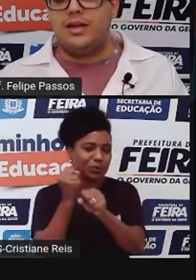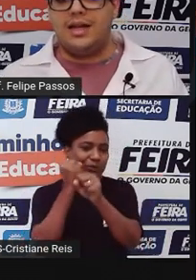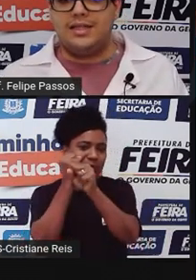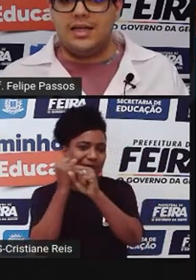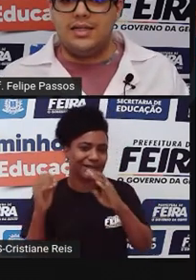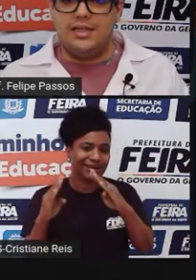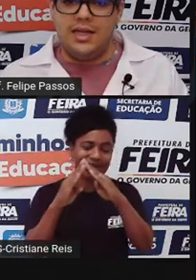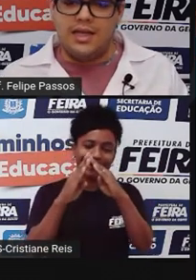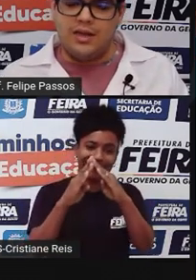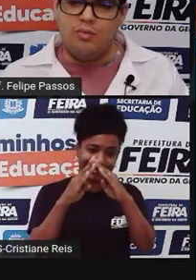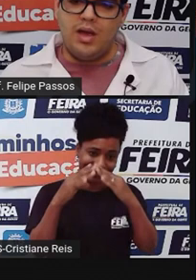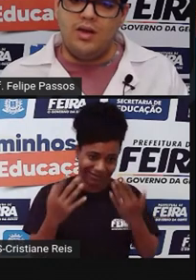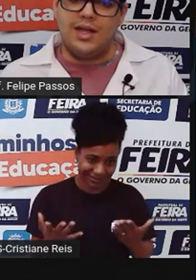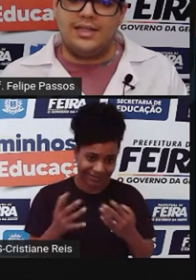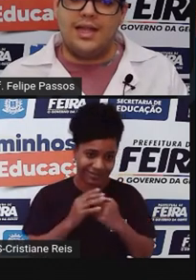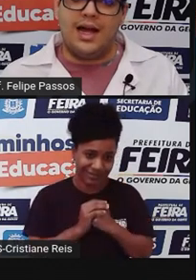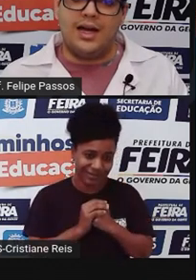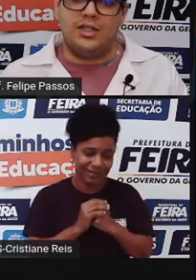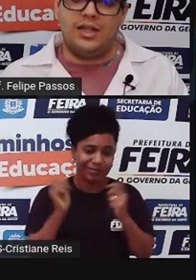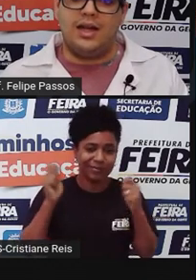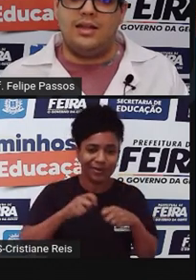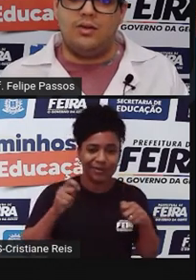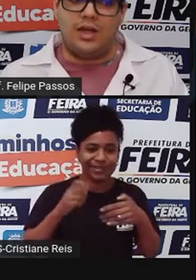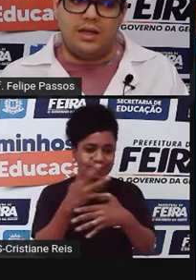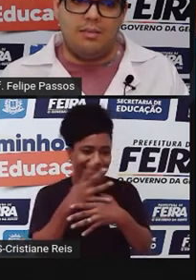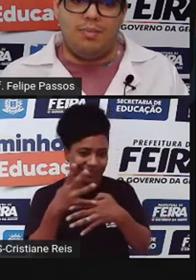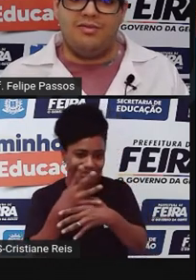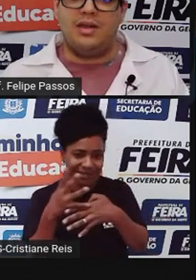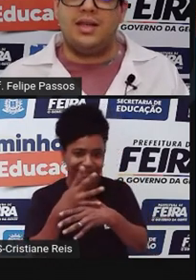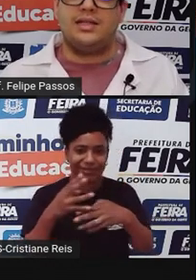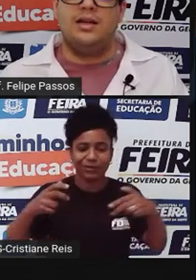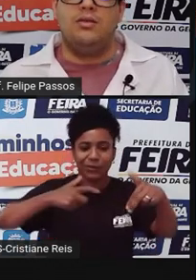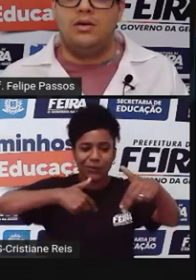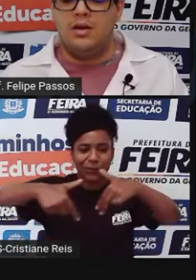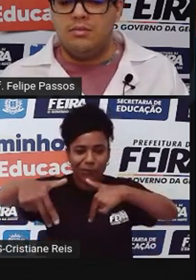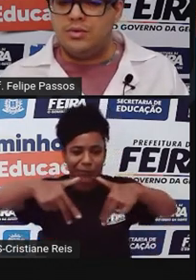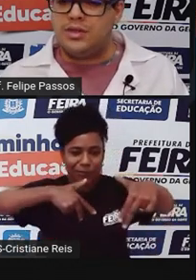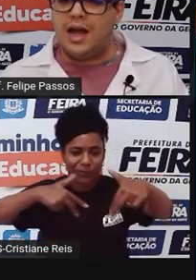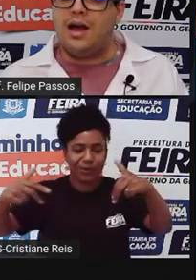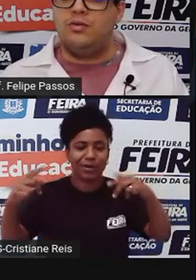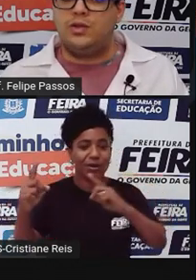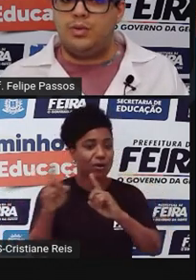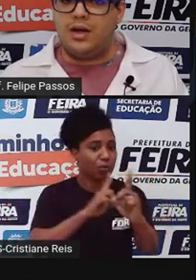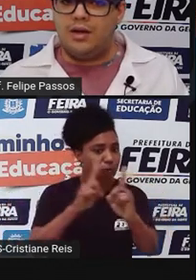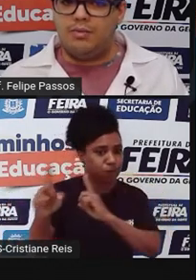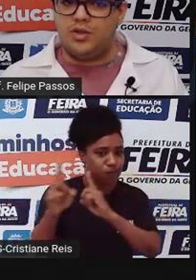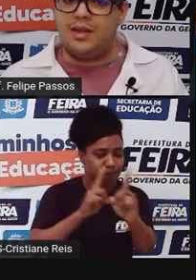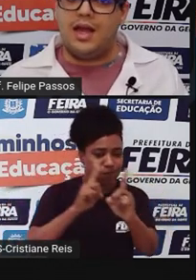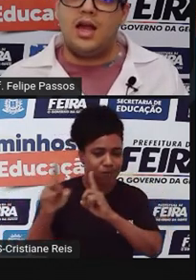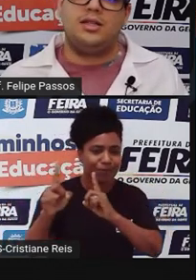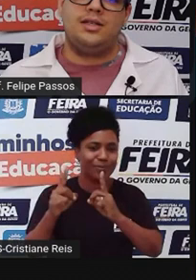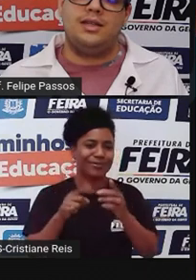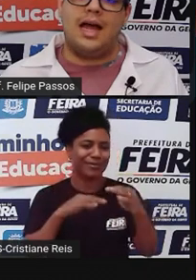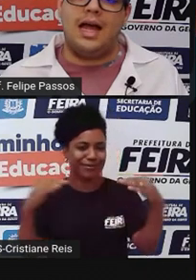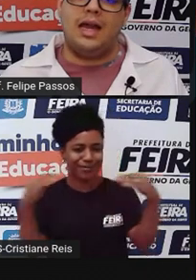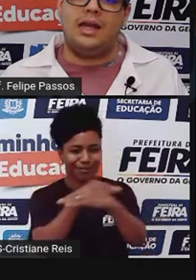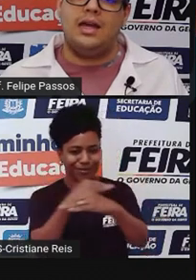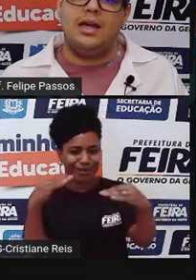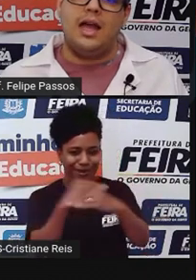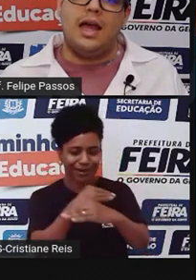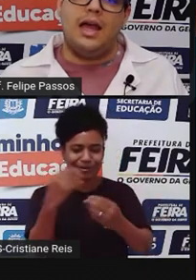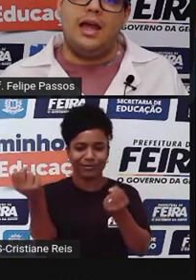casas naquelas transitem no meio da cidade né então tem que ter pavimentação os carros para os pedestres